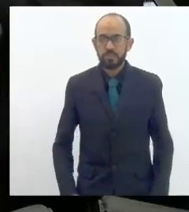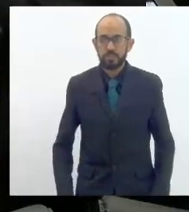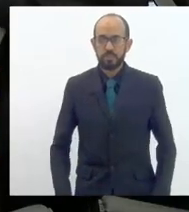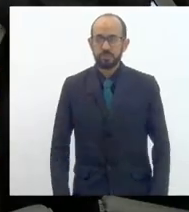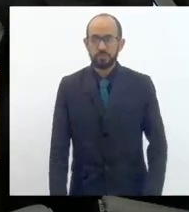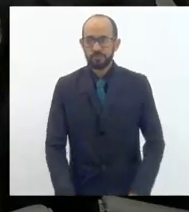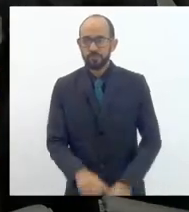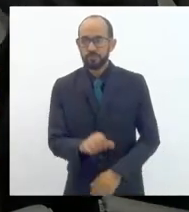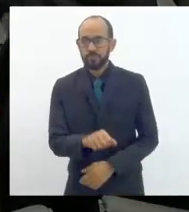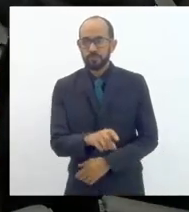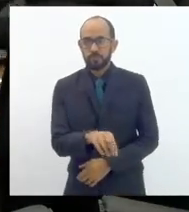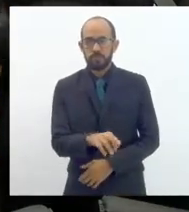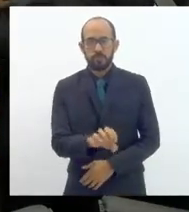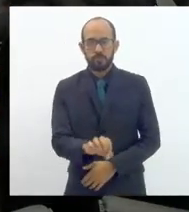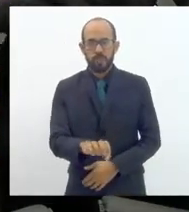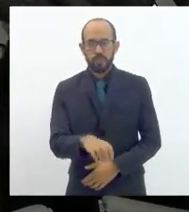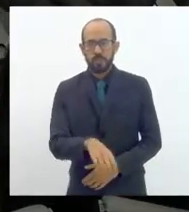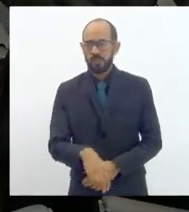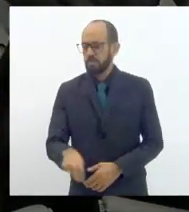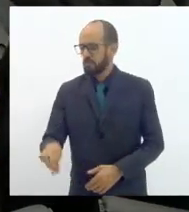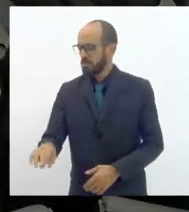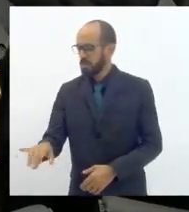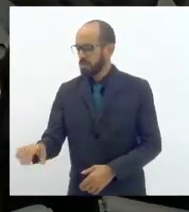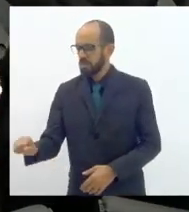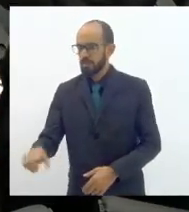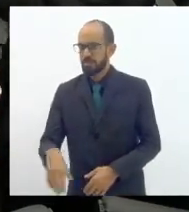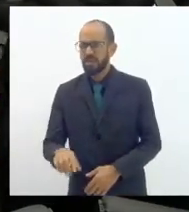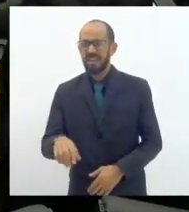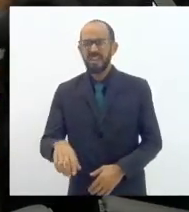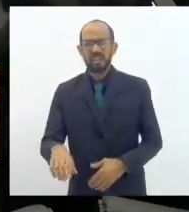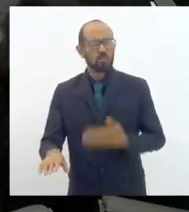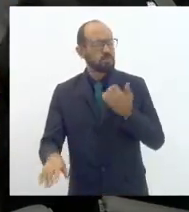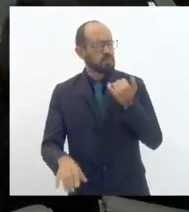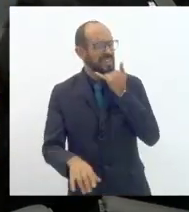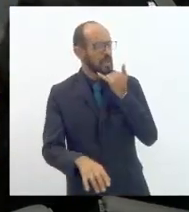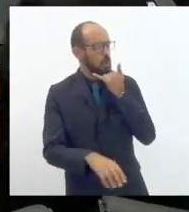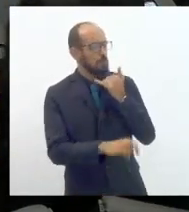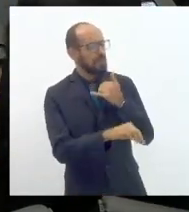André e Maria Eduarda, oi. Marcela, perdão.